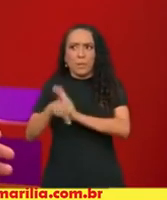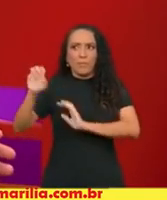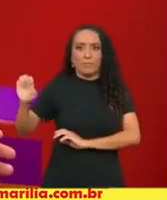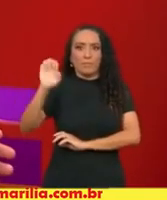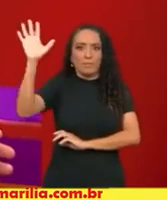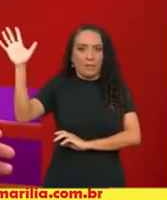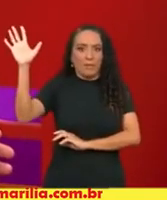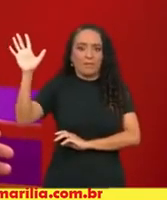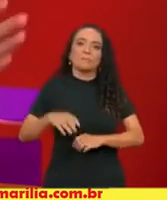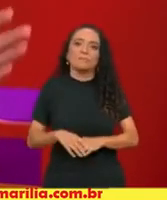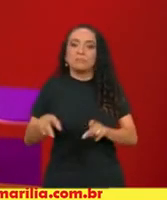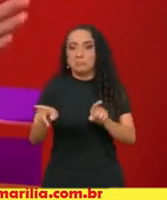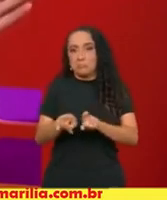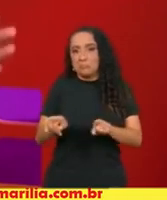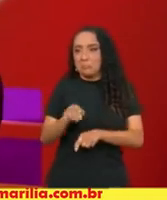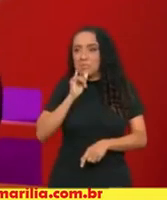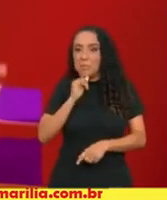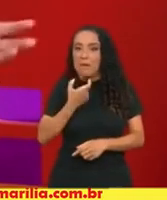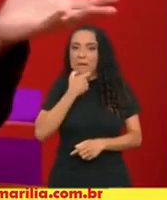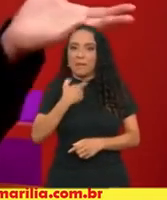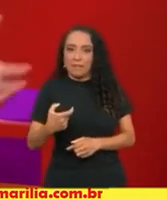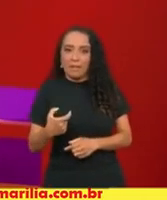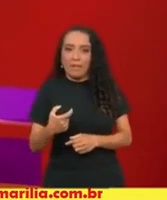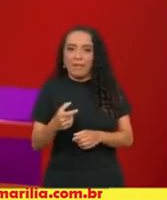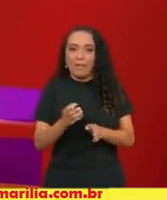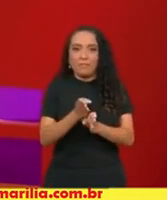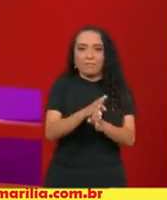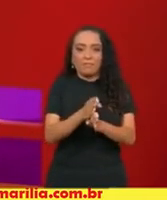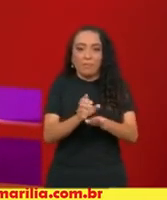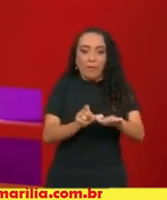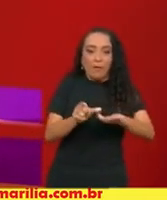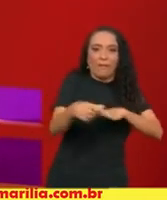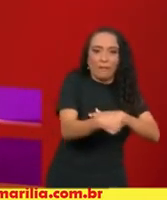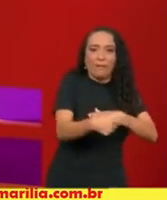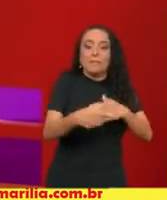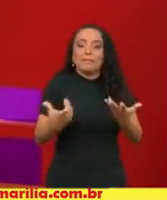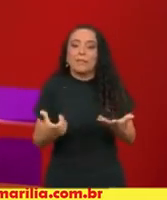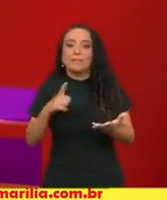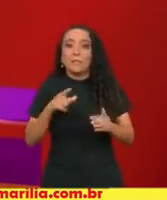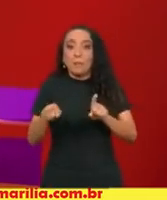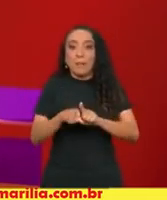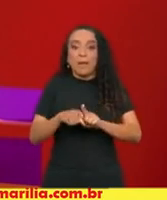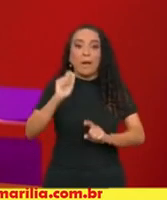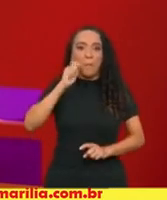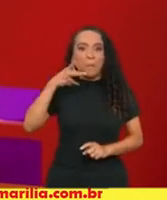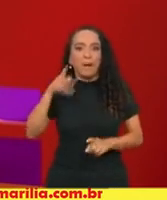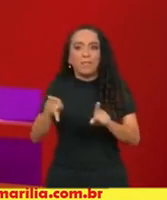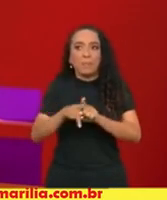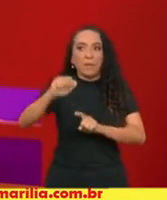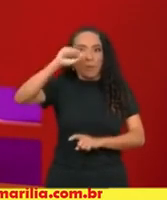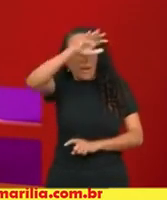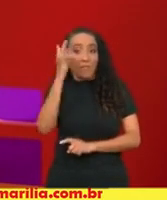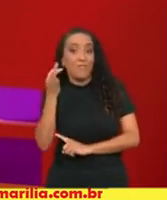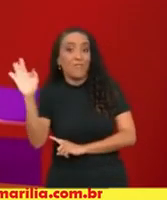do Pirara com a Inglaterra, por exemplo, né, divisa com a Guiana inglesa, de alguma forma ou de outra, e a questão do Amapá com a França, né, que é